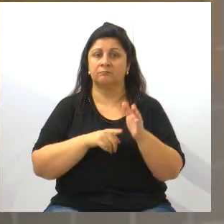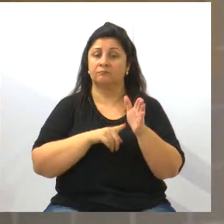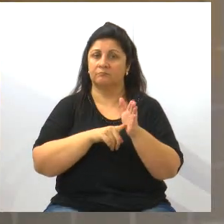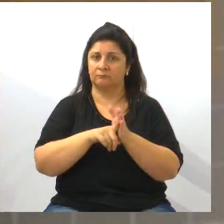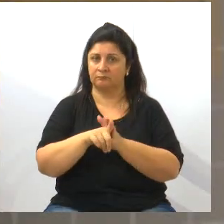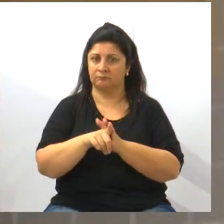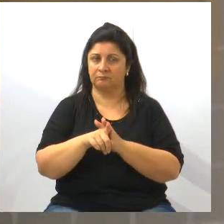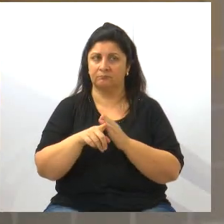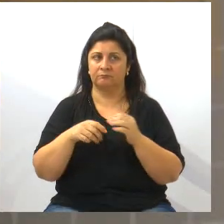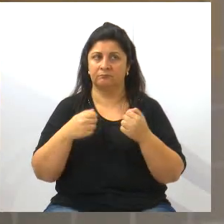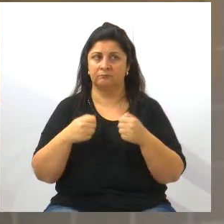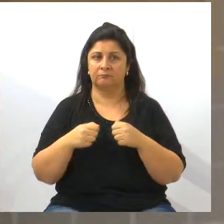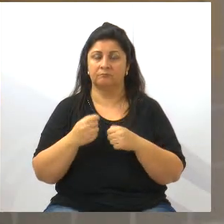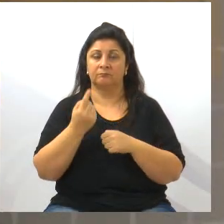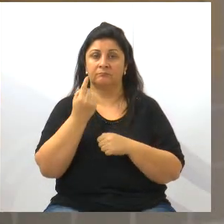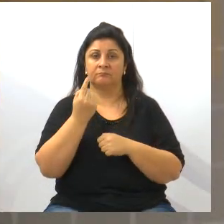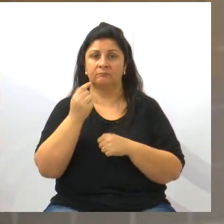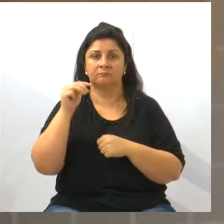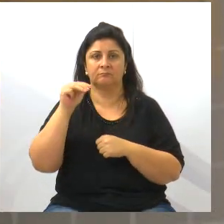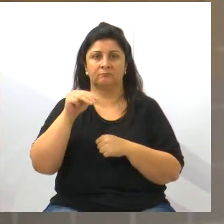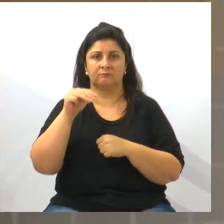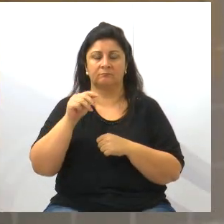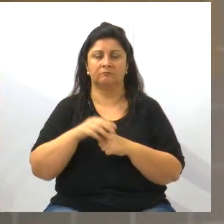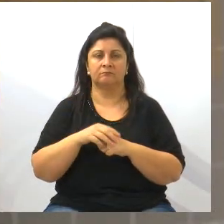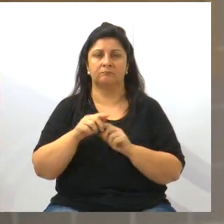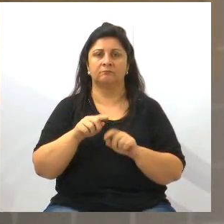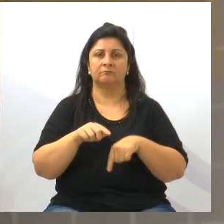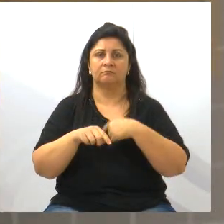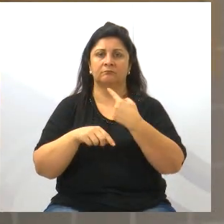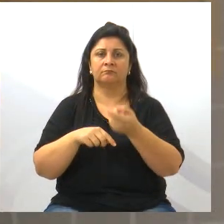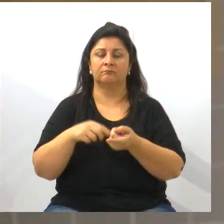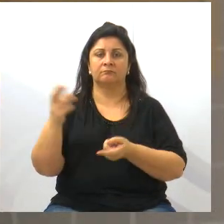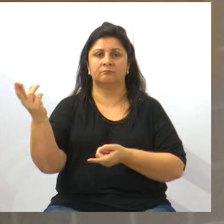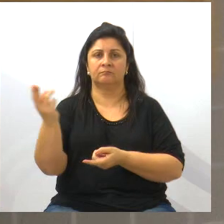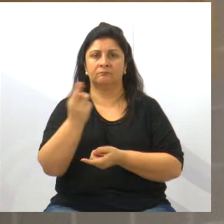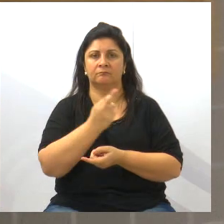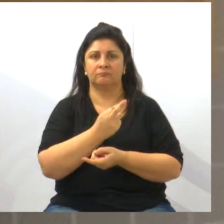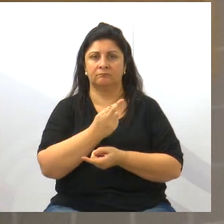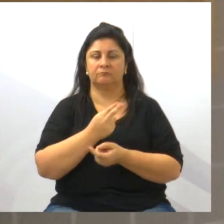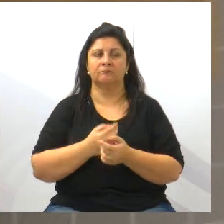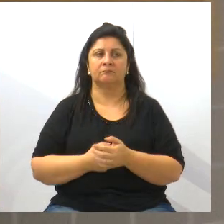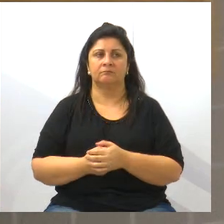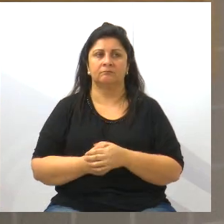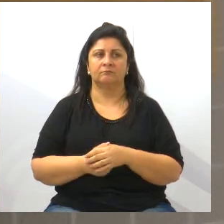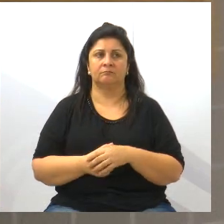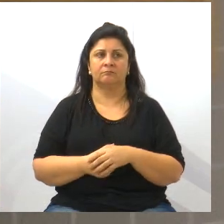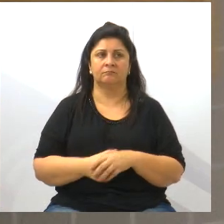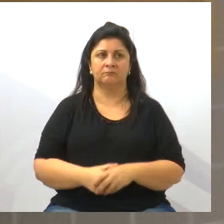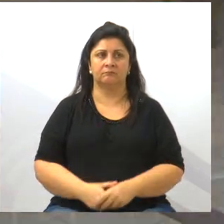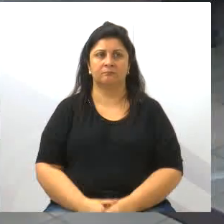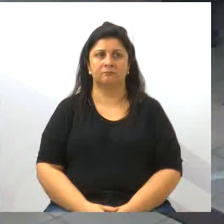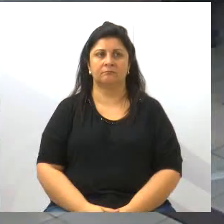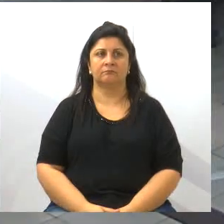ser finalizadas em 1 minuto e, em seguida, serão respondidas pelas partes pertinentes ao assunto.